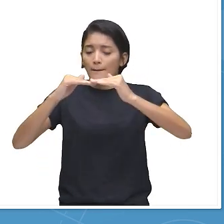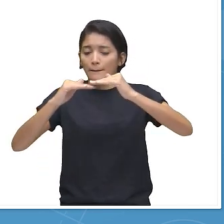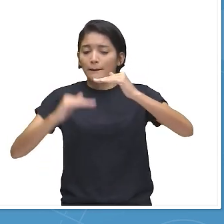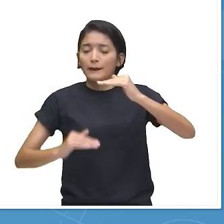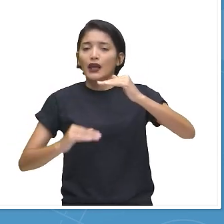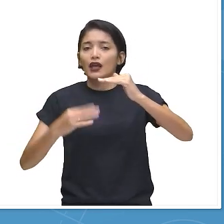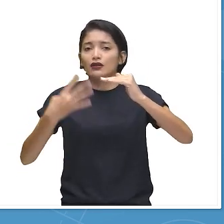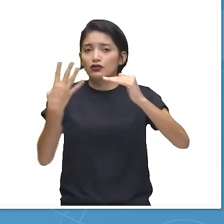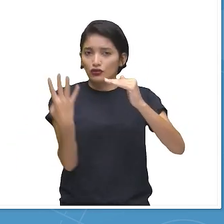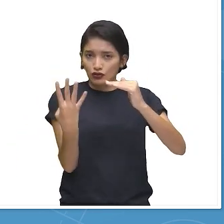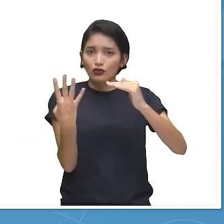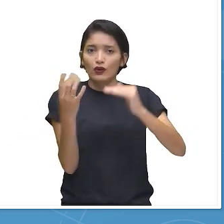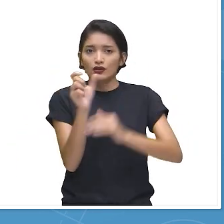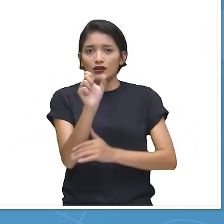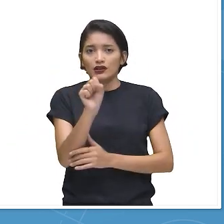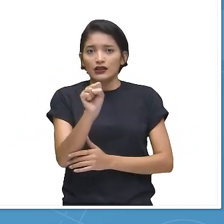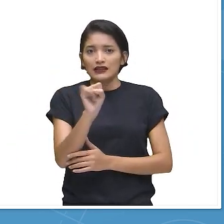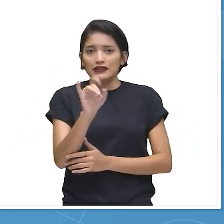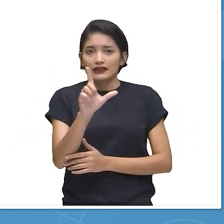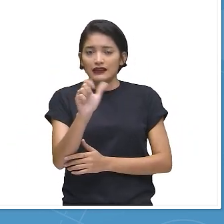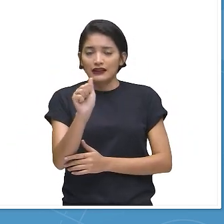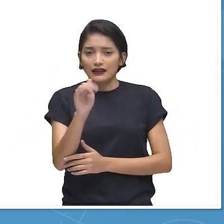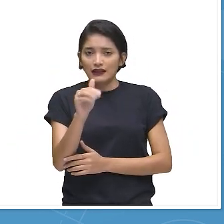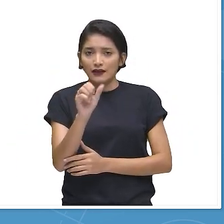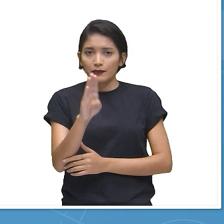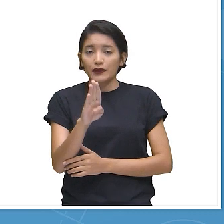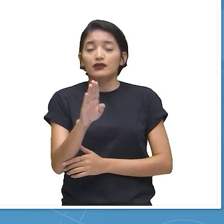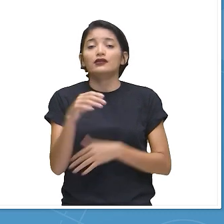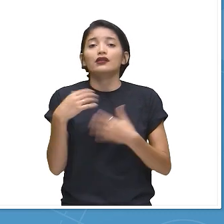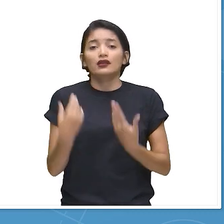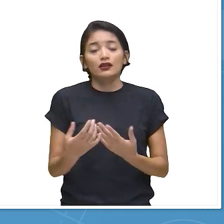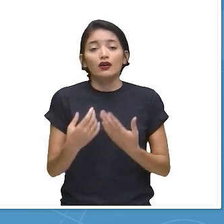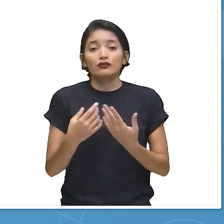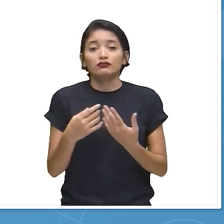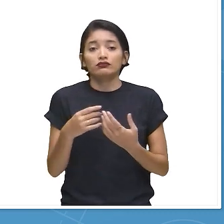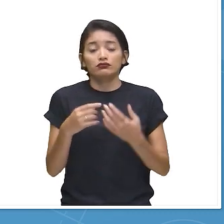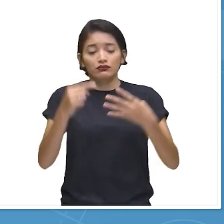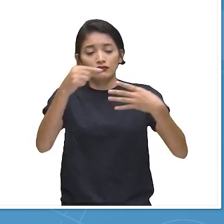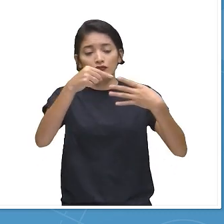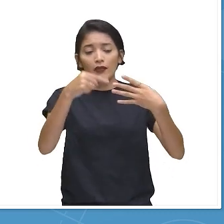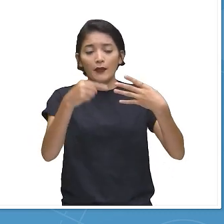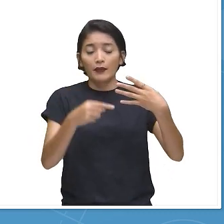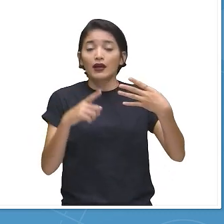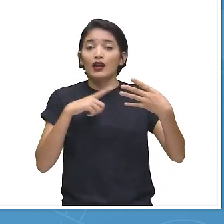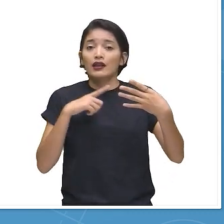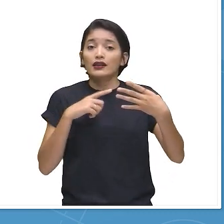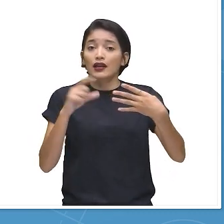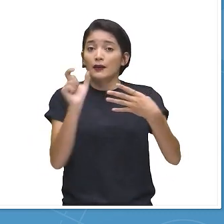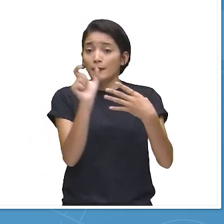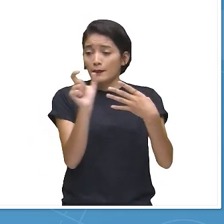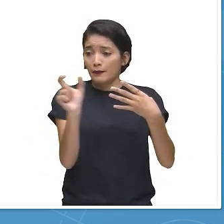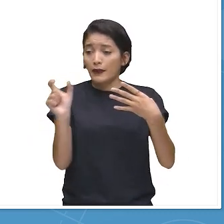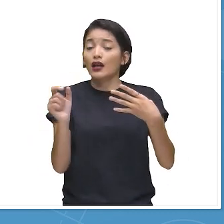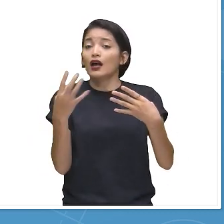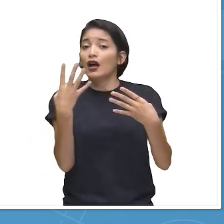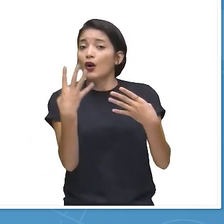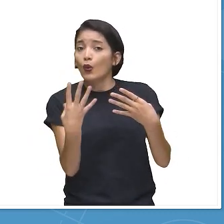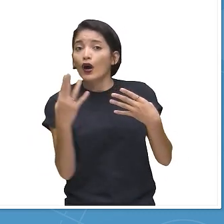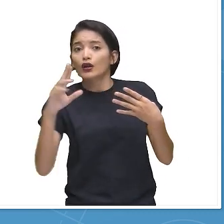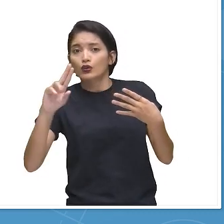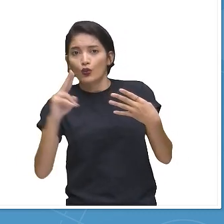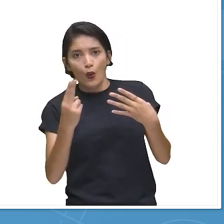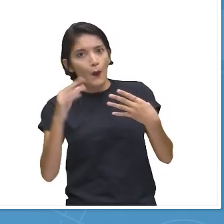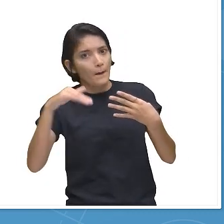de 4 sílabas. Então, porque o enunciado diz, nas alternativas a seguir, há apenas palavras com 4 ou